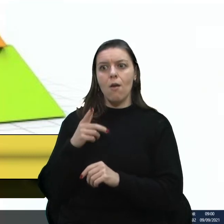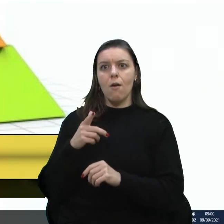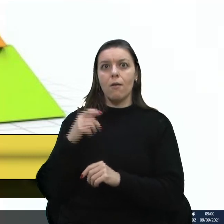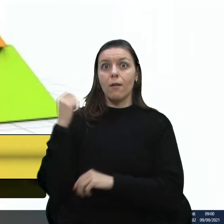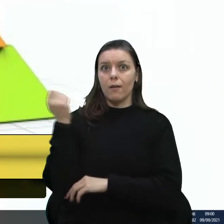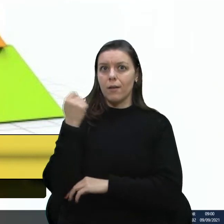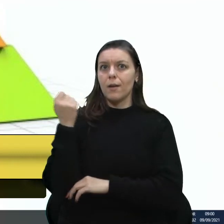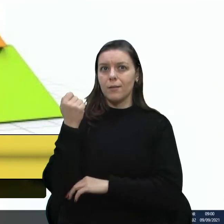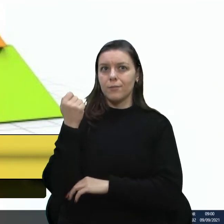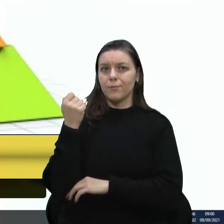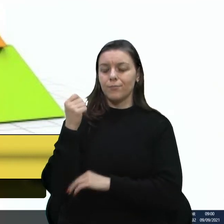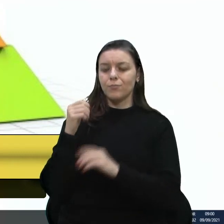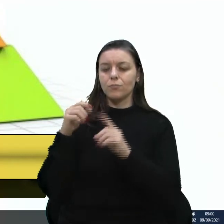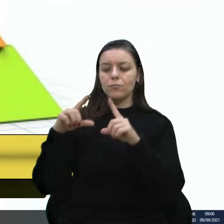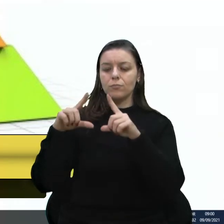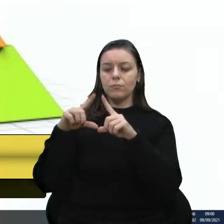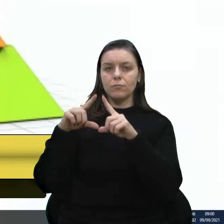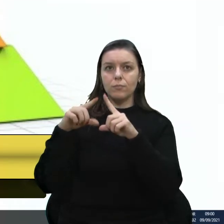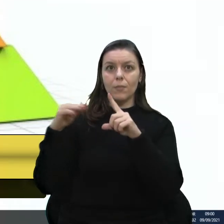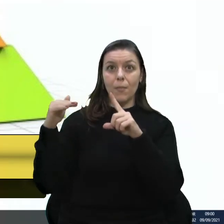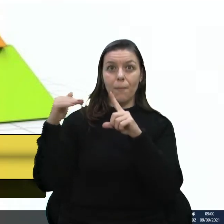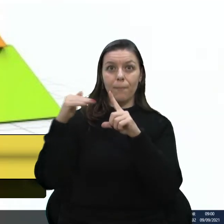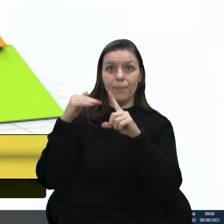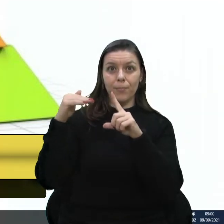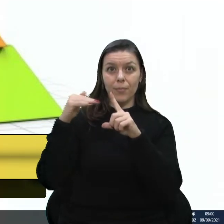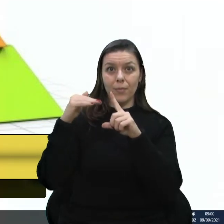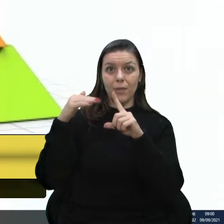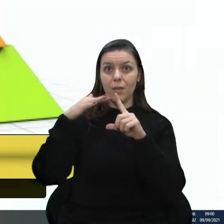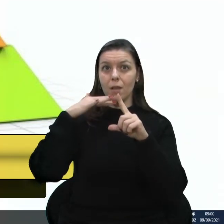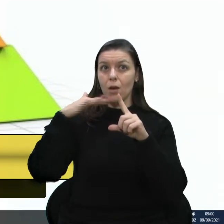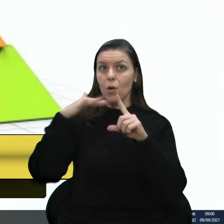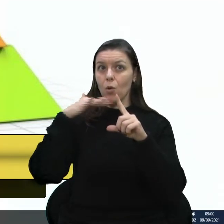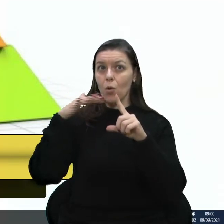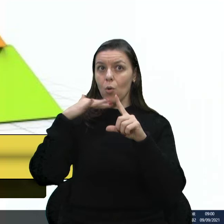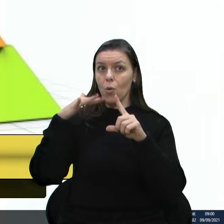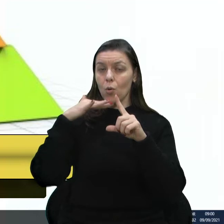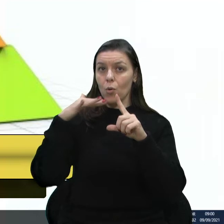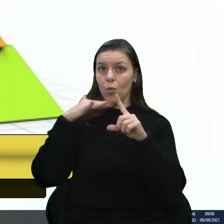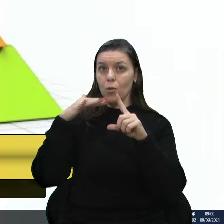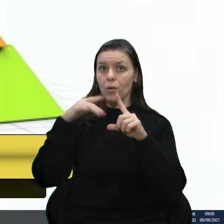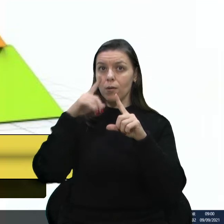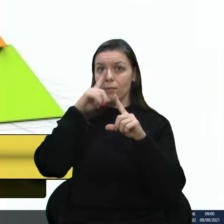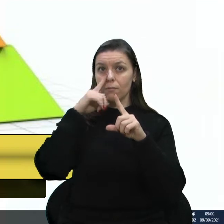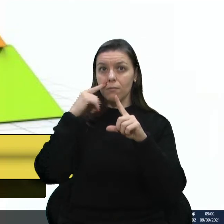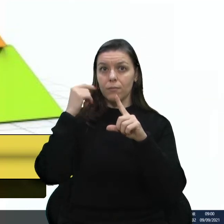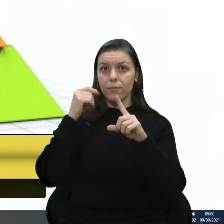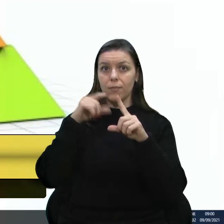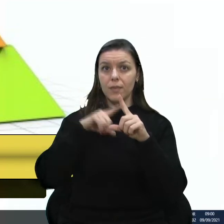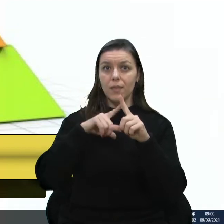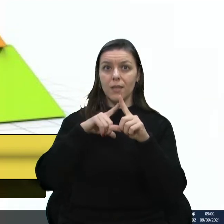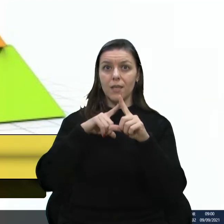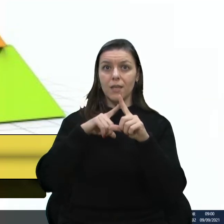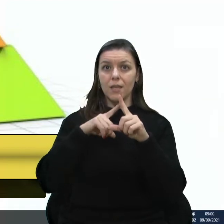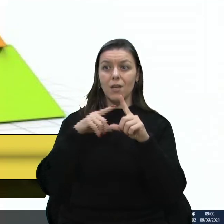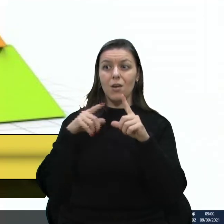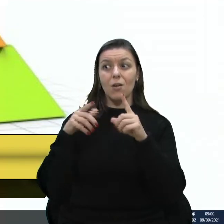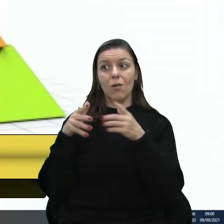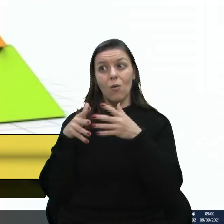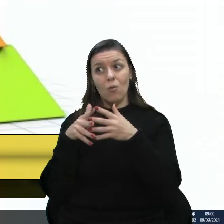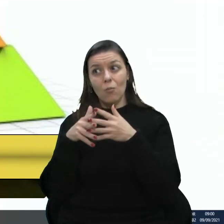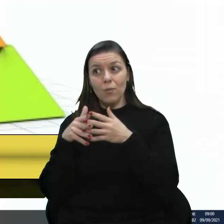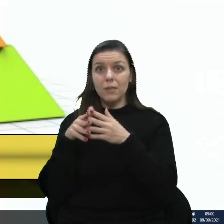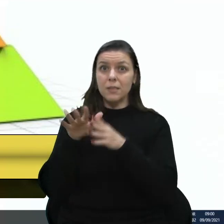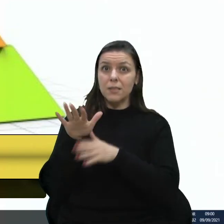gente passa para o meio da pirâmide, que é a parte amarela, a gente tem a média complexidade, que já é casos